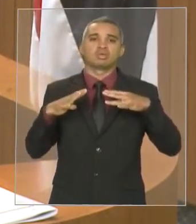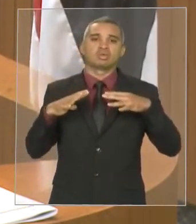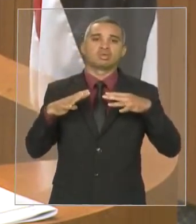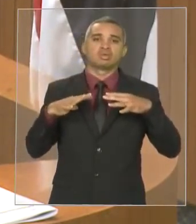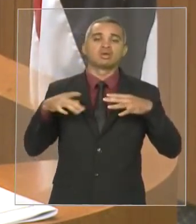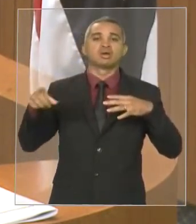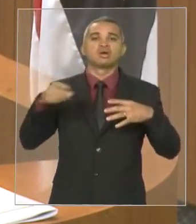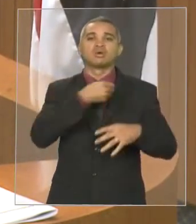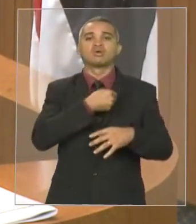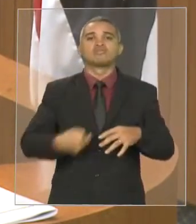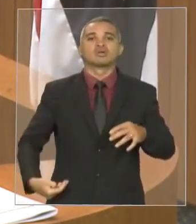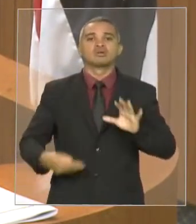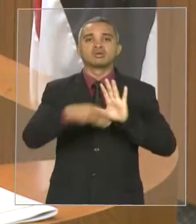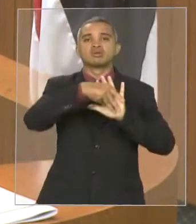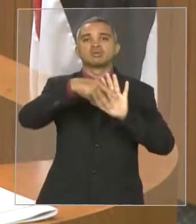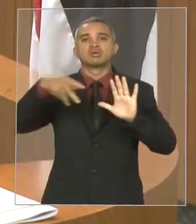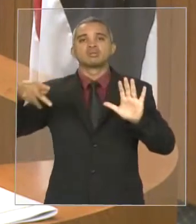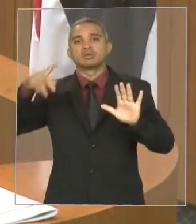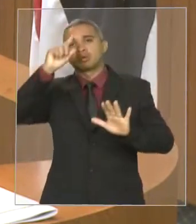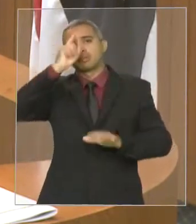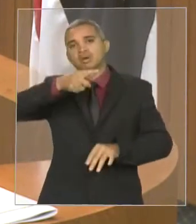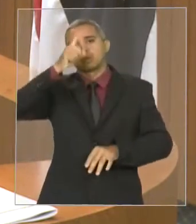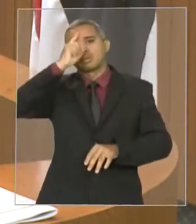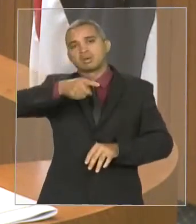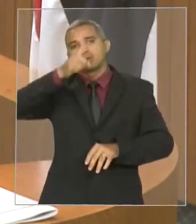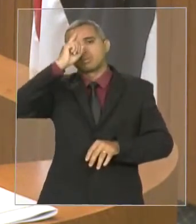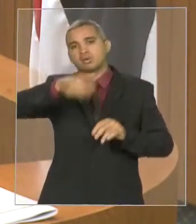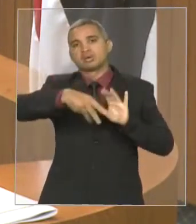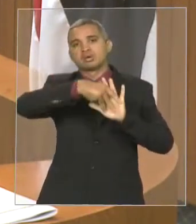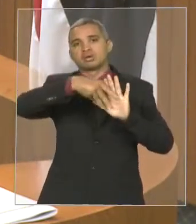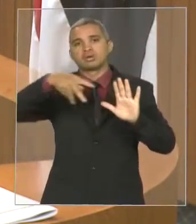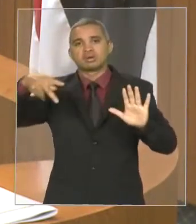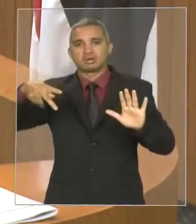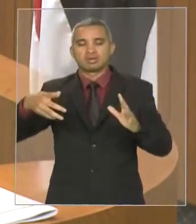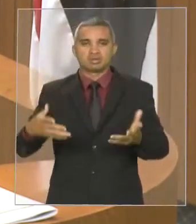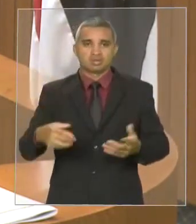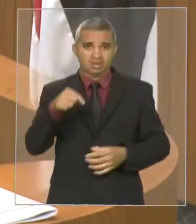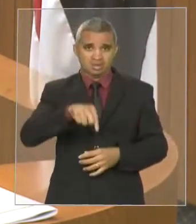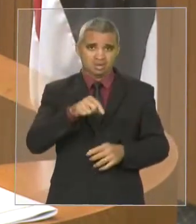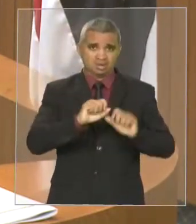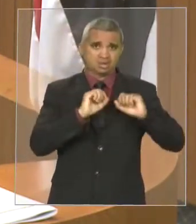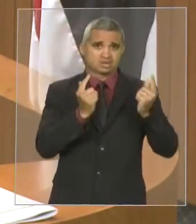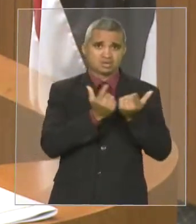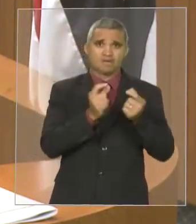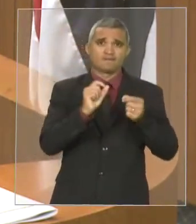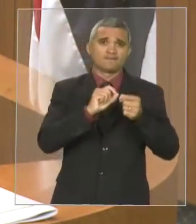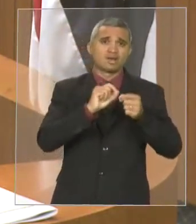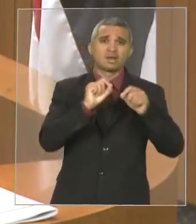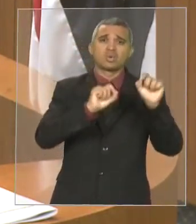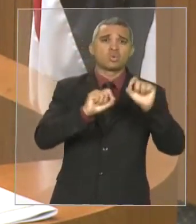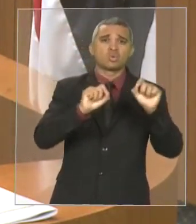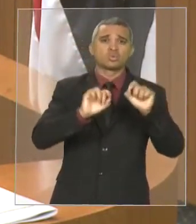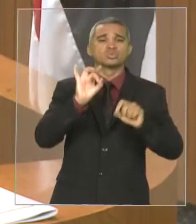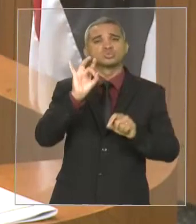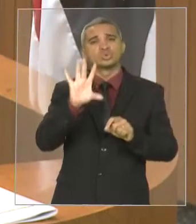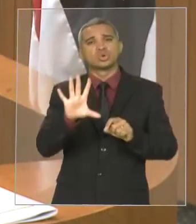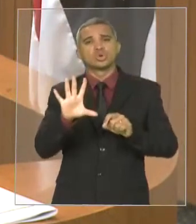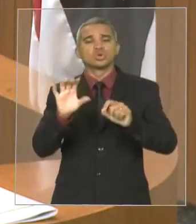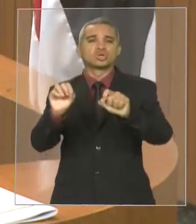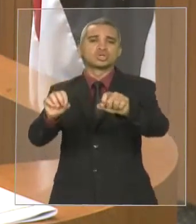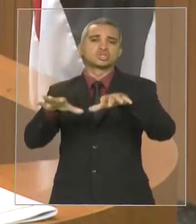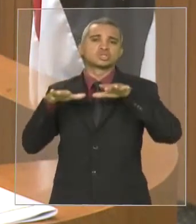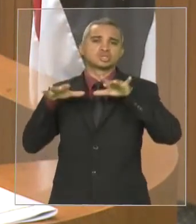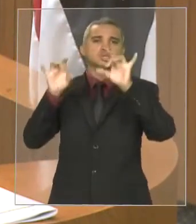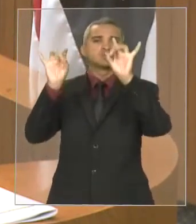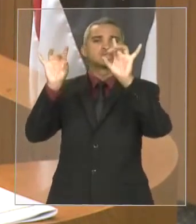o que é que a Assembleia vai fazer? Como disse o deputado Edilásio Júnior, vai realizar a sessão solene e vai dar título de cidadão. É basicamente